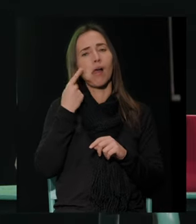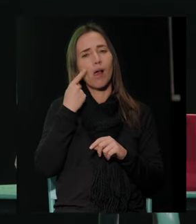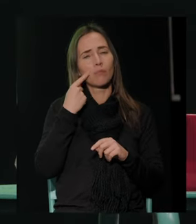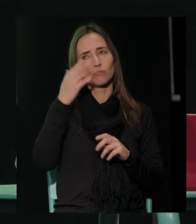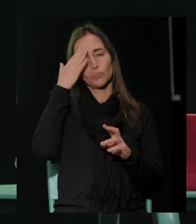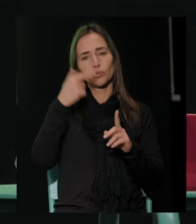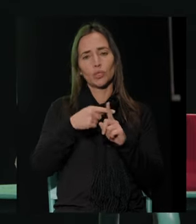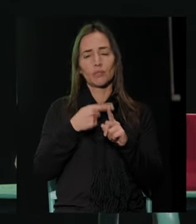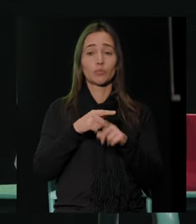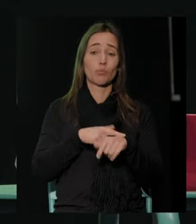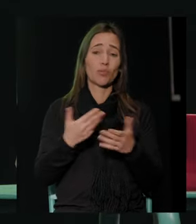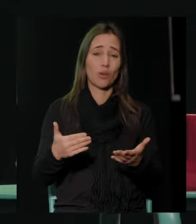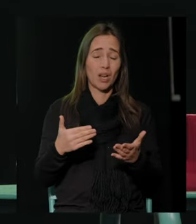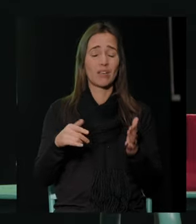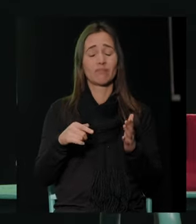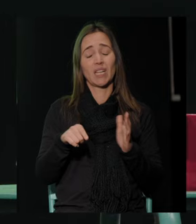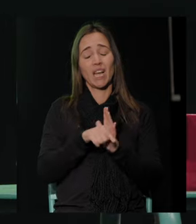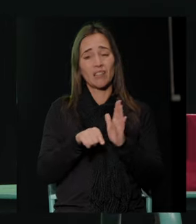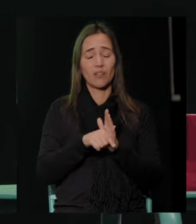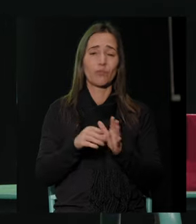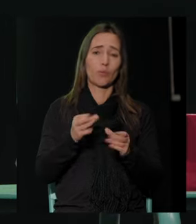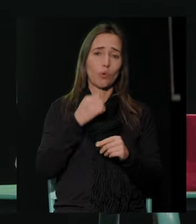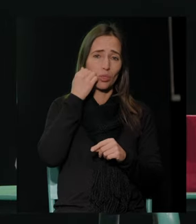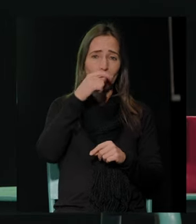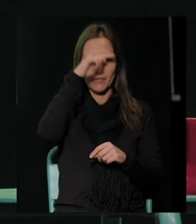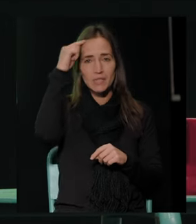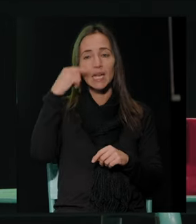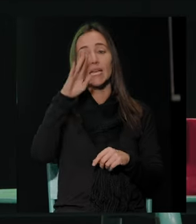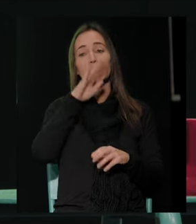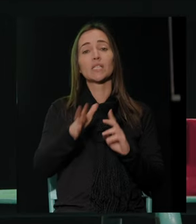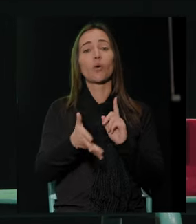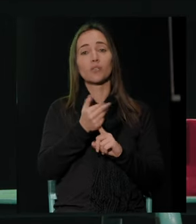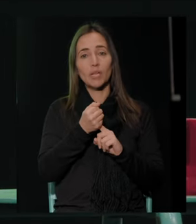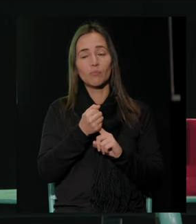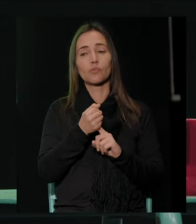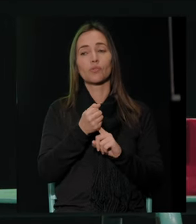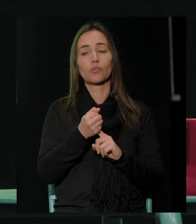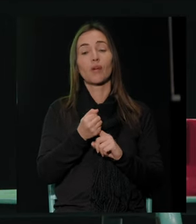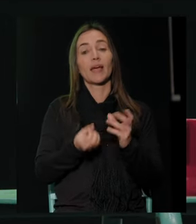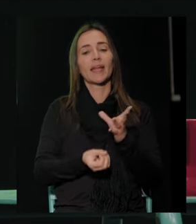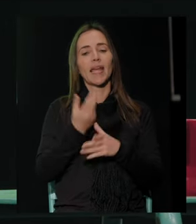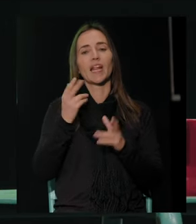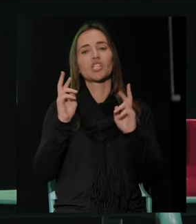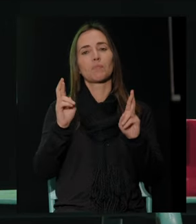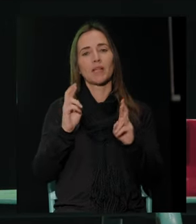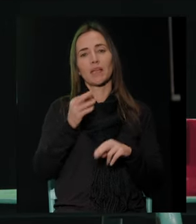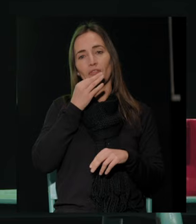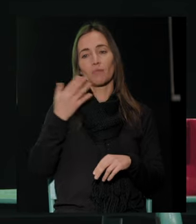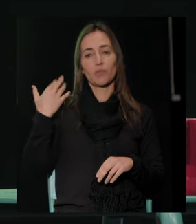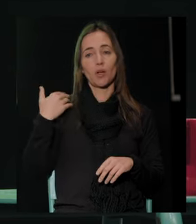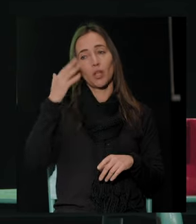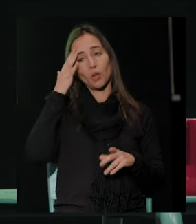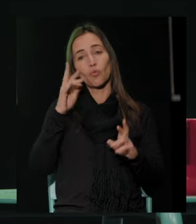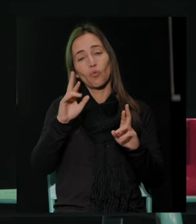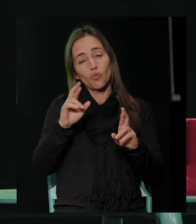tempos tão pessimistas e tão negros, e se o conseguimos fazer, se conseguimos criar a tal esperança que eu falava há pouco, eu acho que o futuro